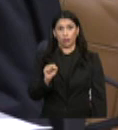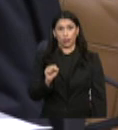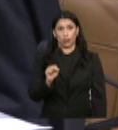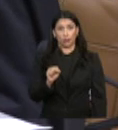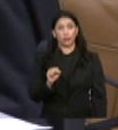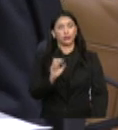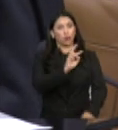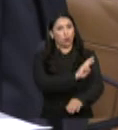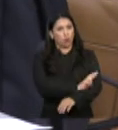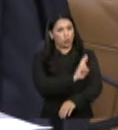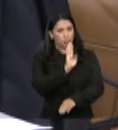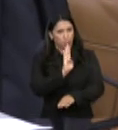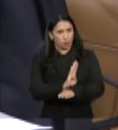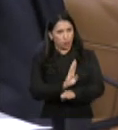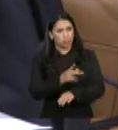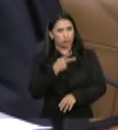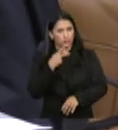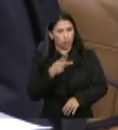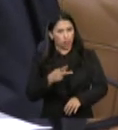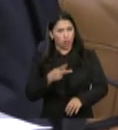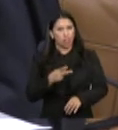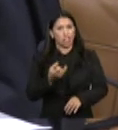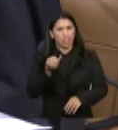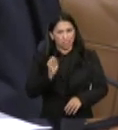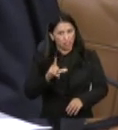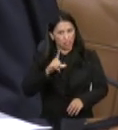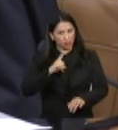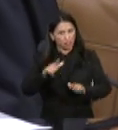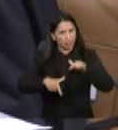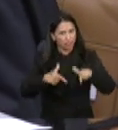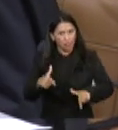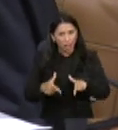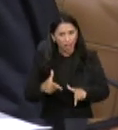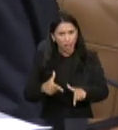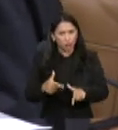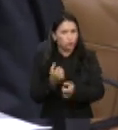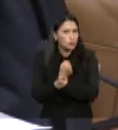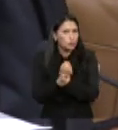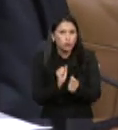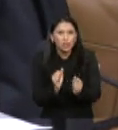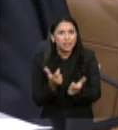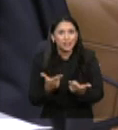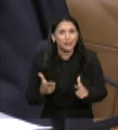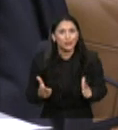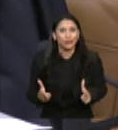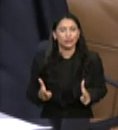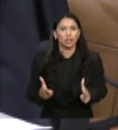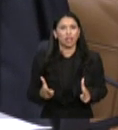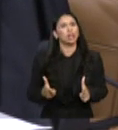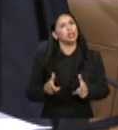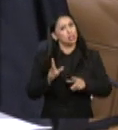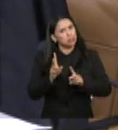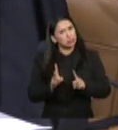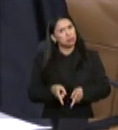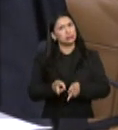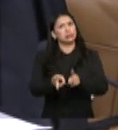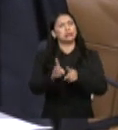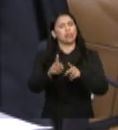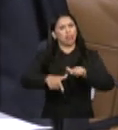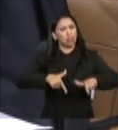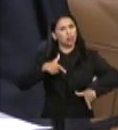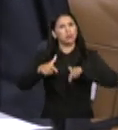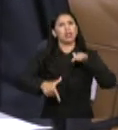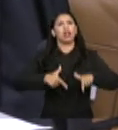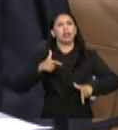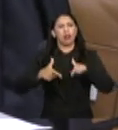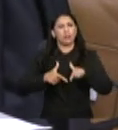ao trabalho Nada impossível também ele não se esquivou do trabalho exerceu como